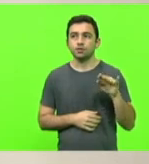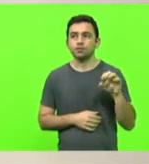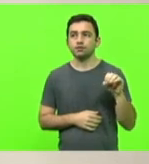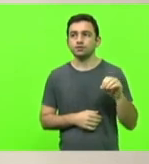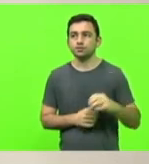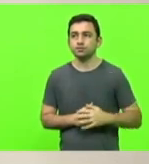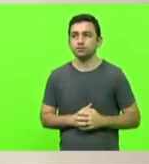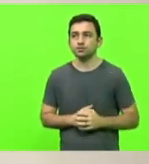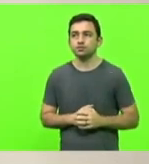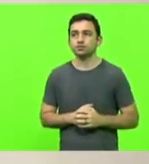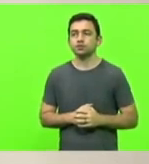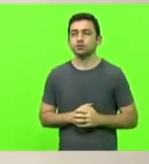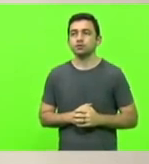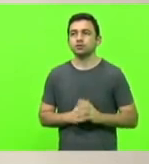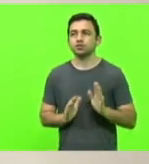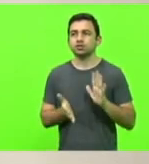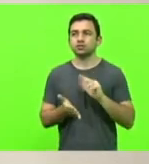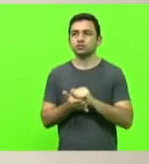estava escrito.